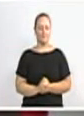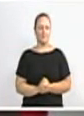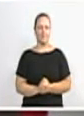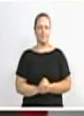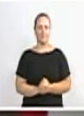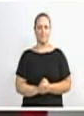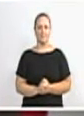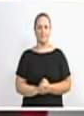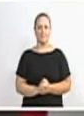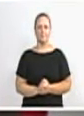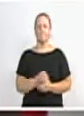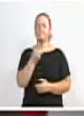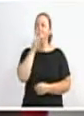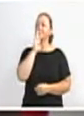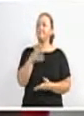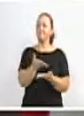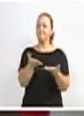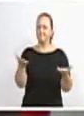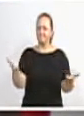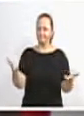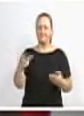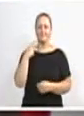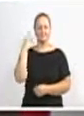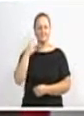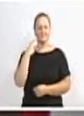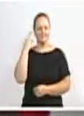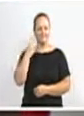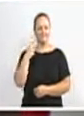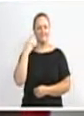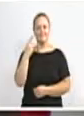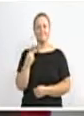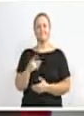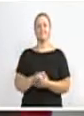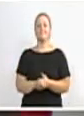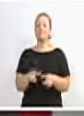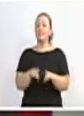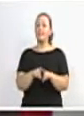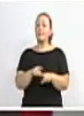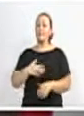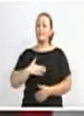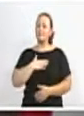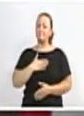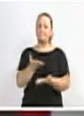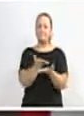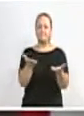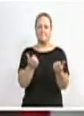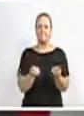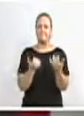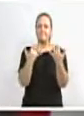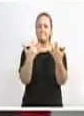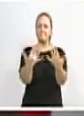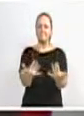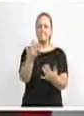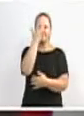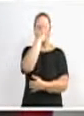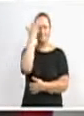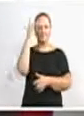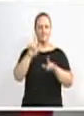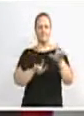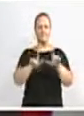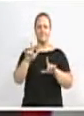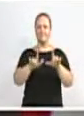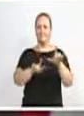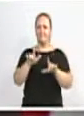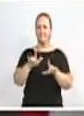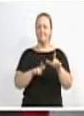Boa tarde, senhores vereadores. Saúdo também quem está conosco no plenário, como também saúdo quem está